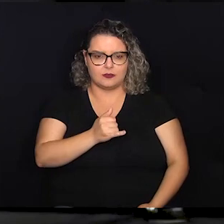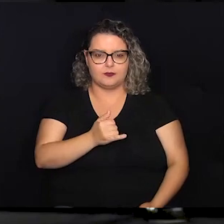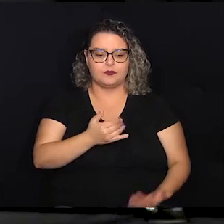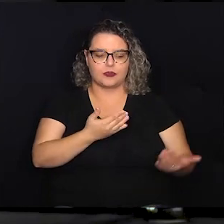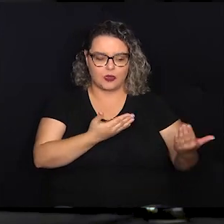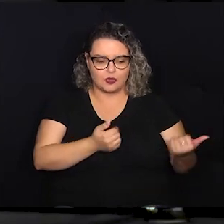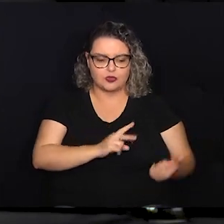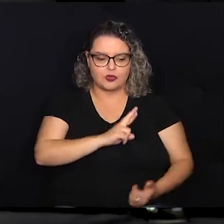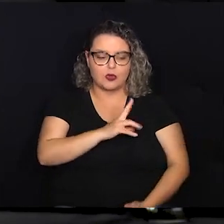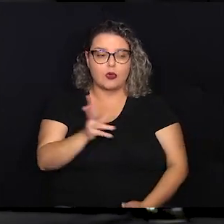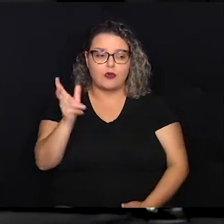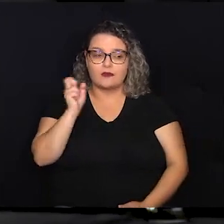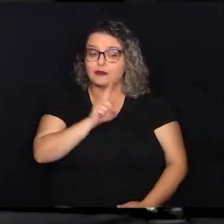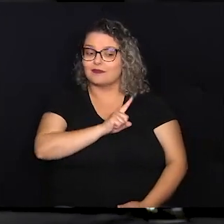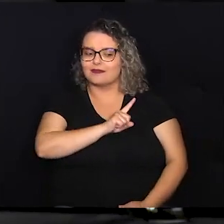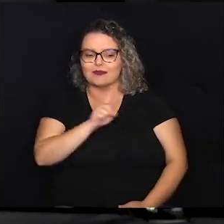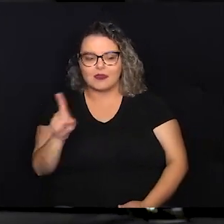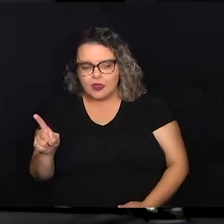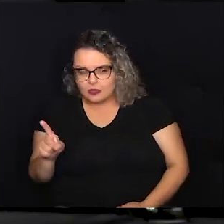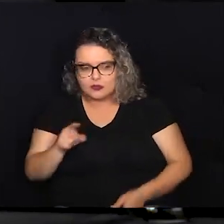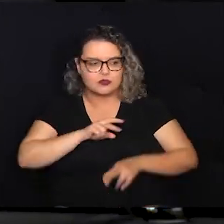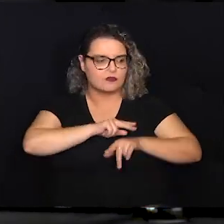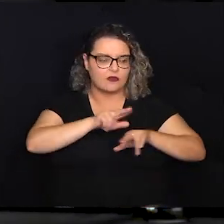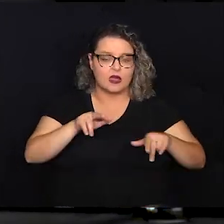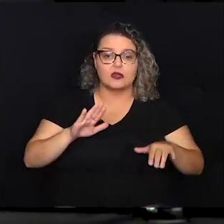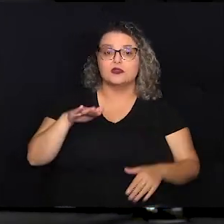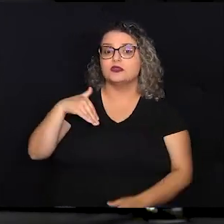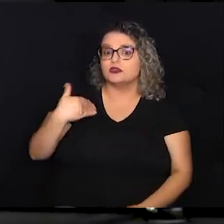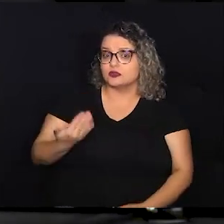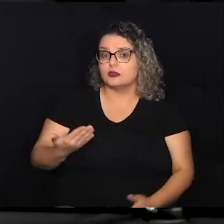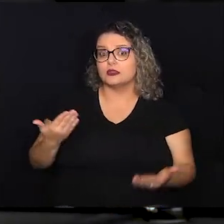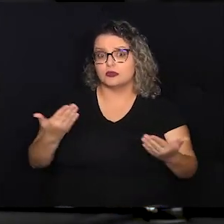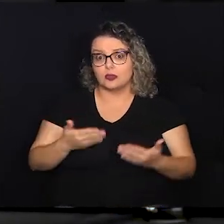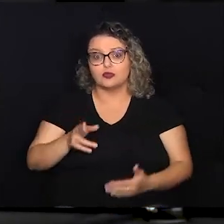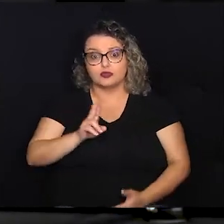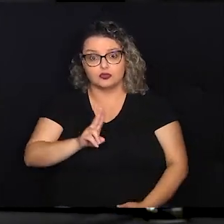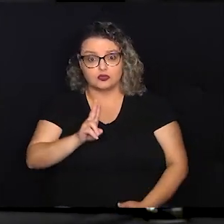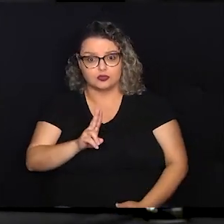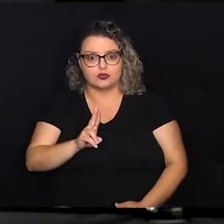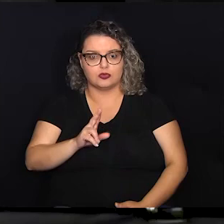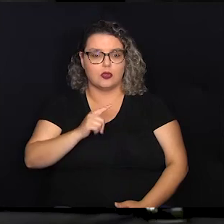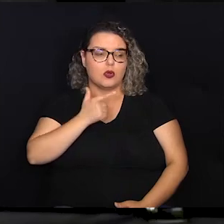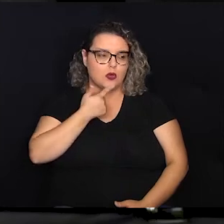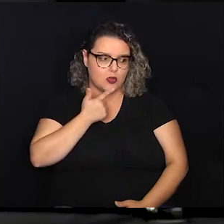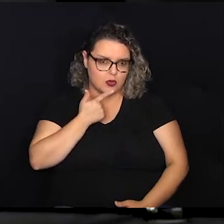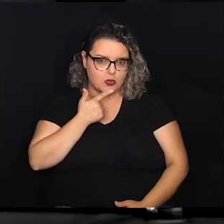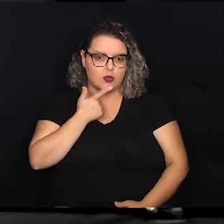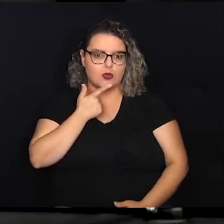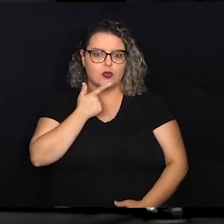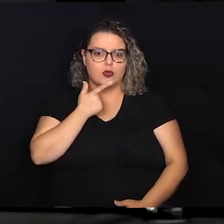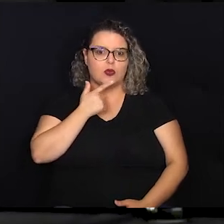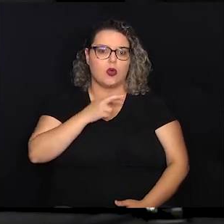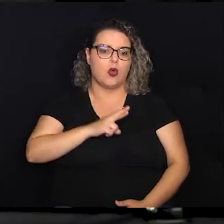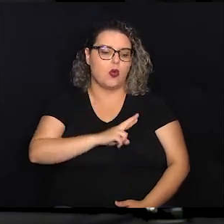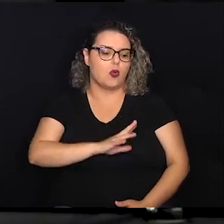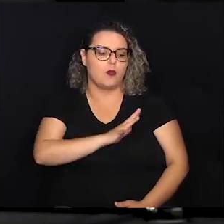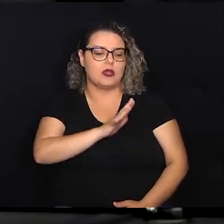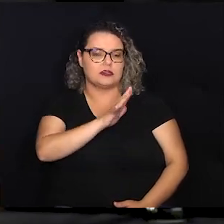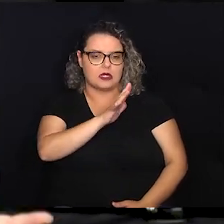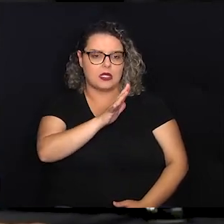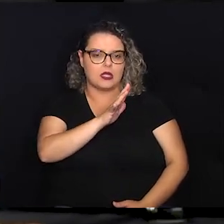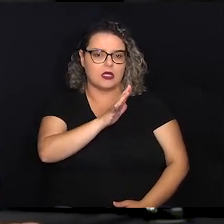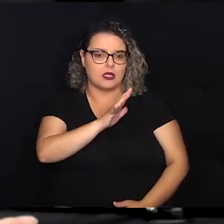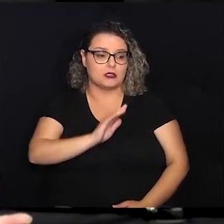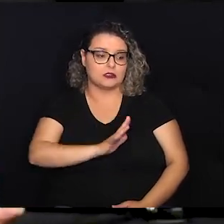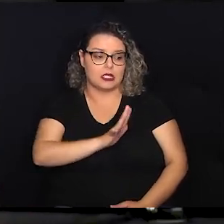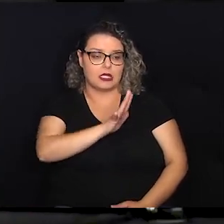está falando aí de nãos que o jovem Rubens ouviu, quando então a gente hoje usa um